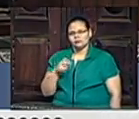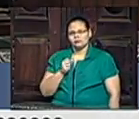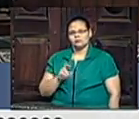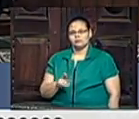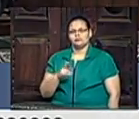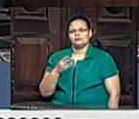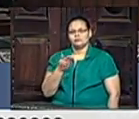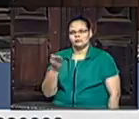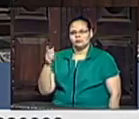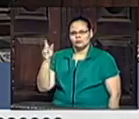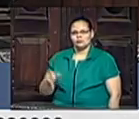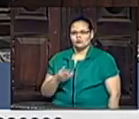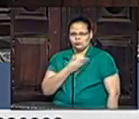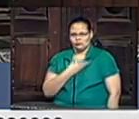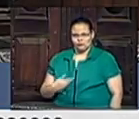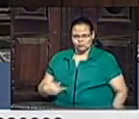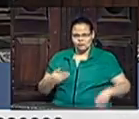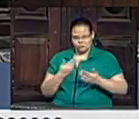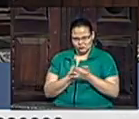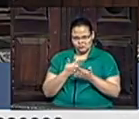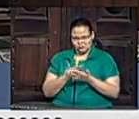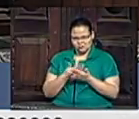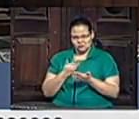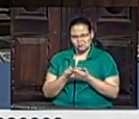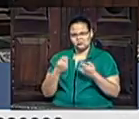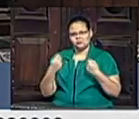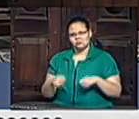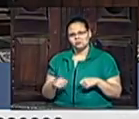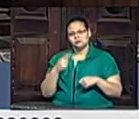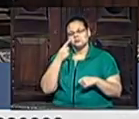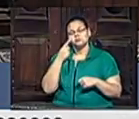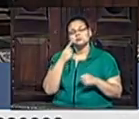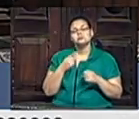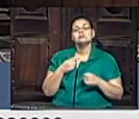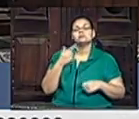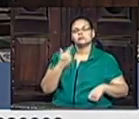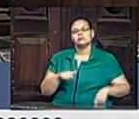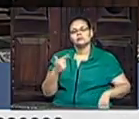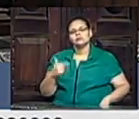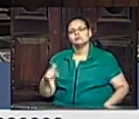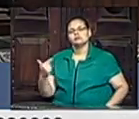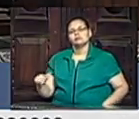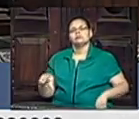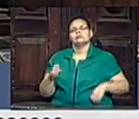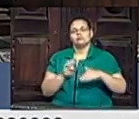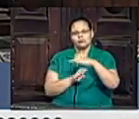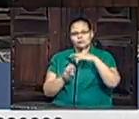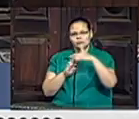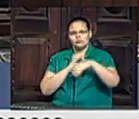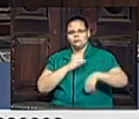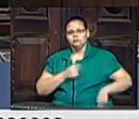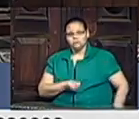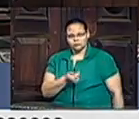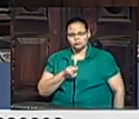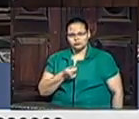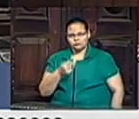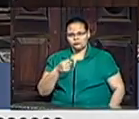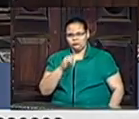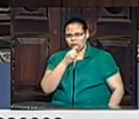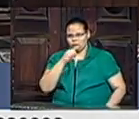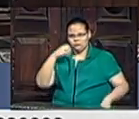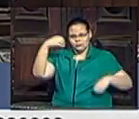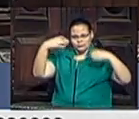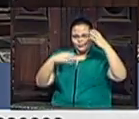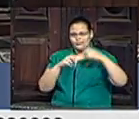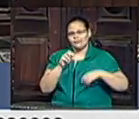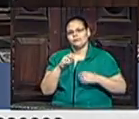vossas excelências. O governo estudou a possibilidade de rever as isenções fiscais às concessionárias de energia elétrica, a Amplialight,